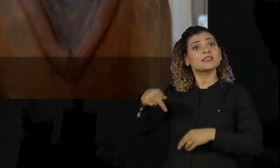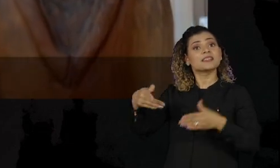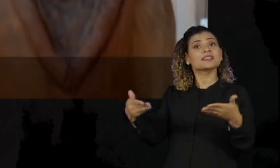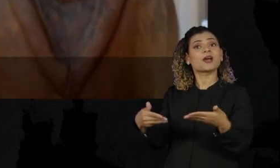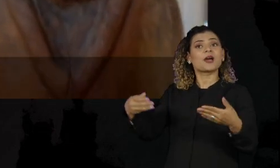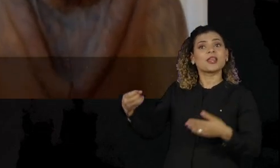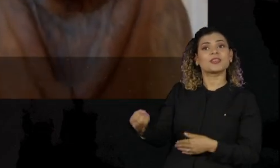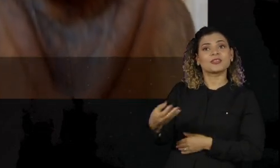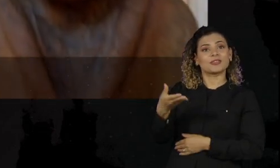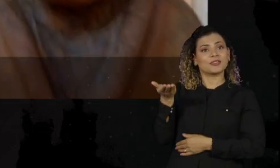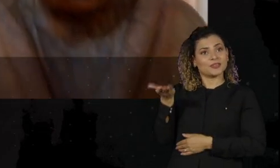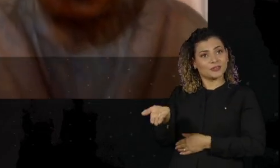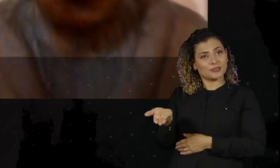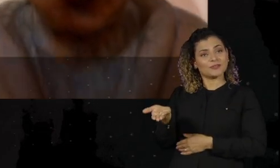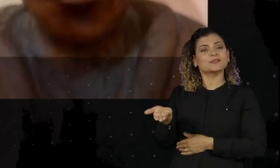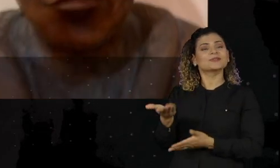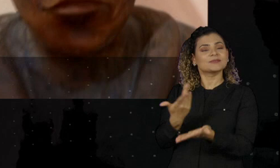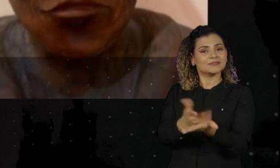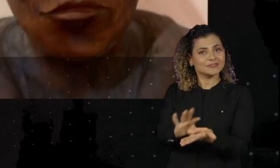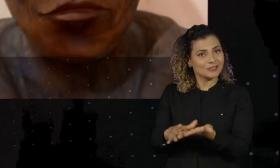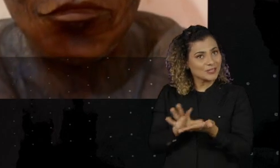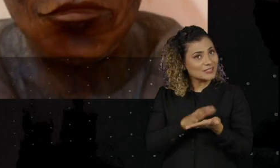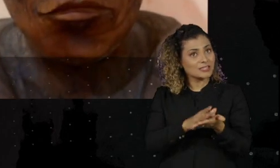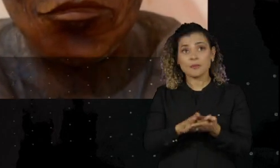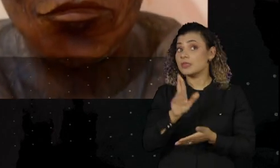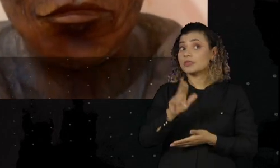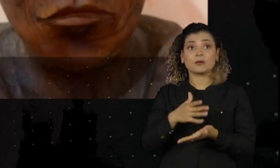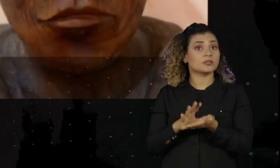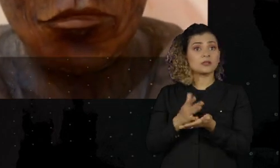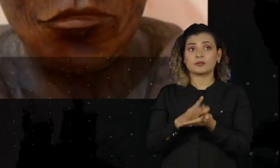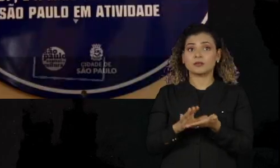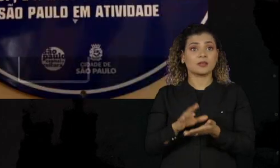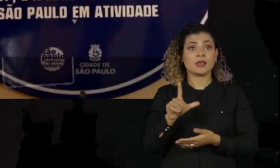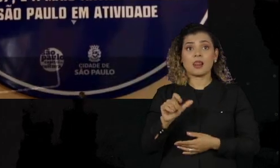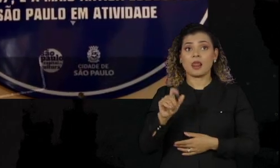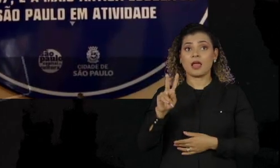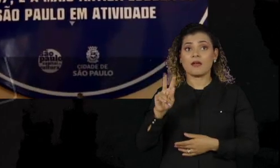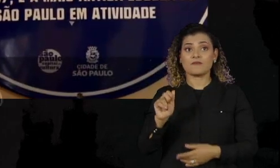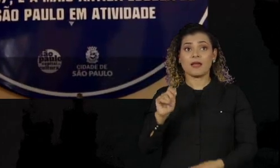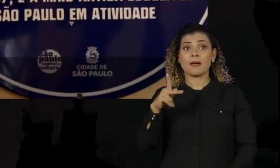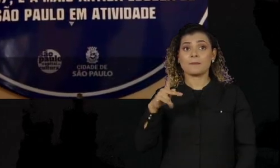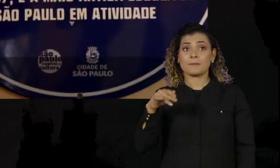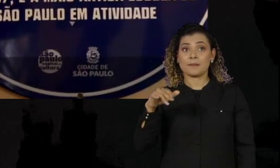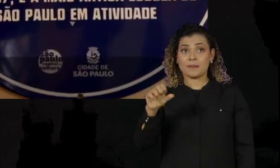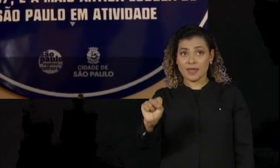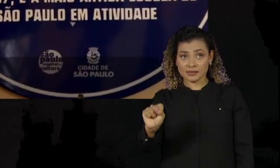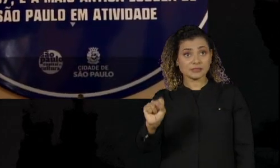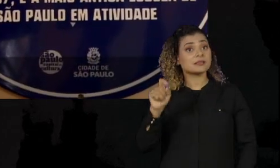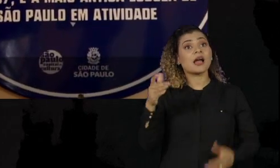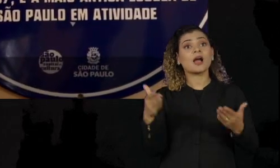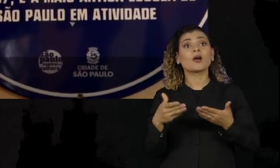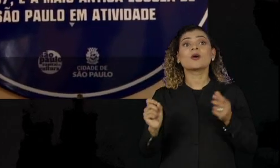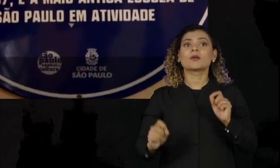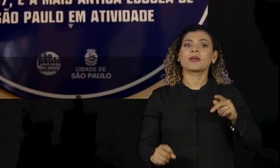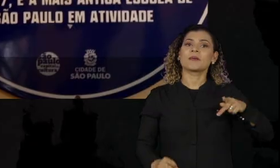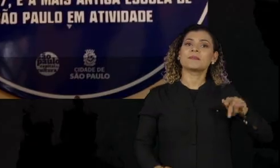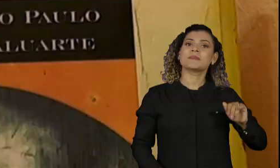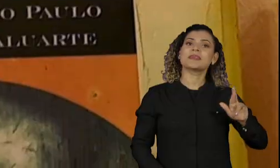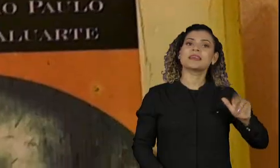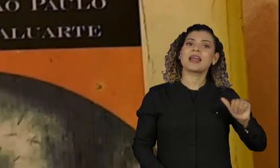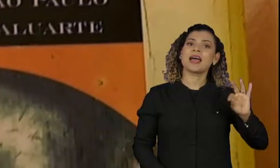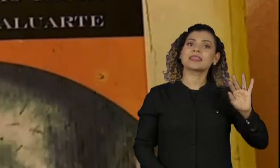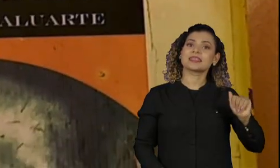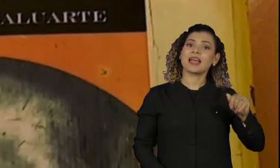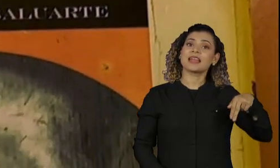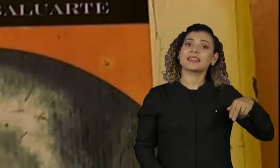da Escola de Samba Lava Pés, que hoje não é mais Escola de Samba Lava Pés, é a Escola de Samba Lava Pés Pirata Negro, né?